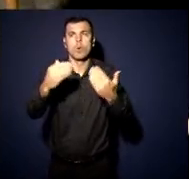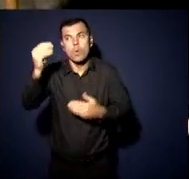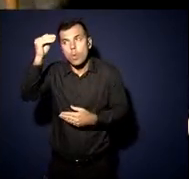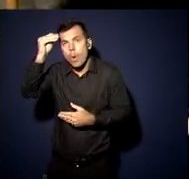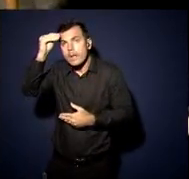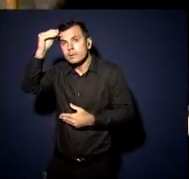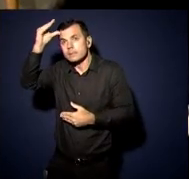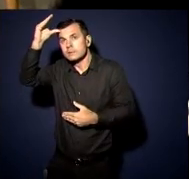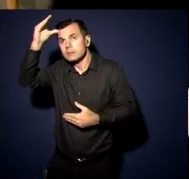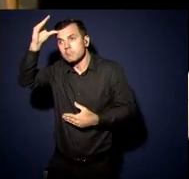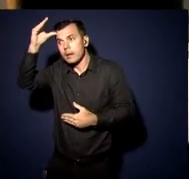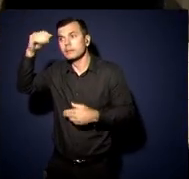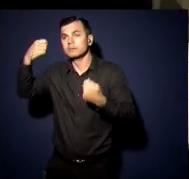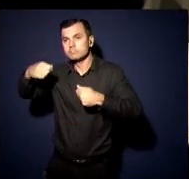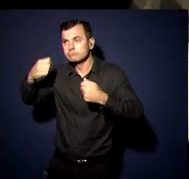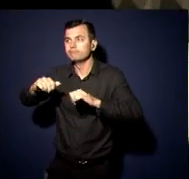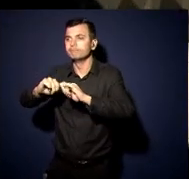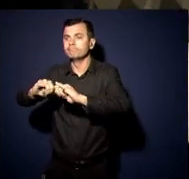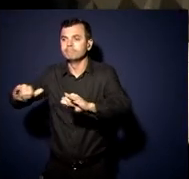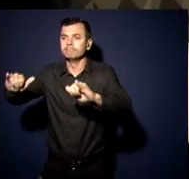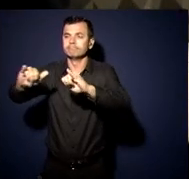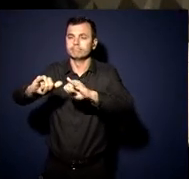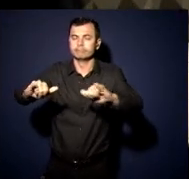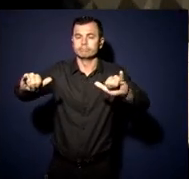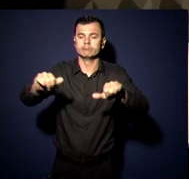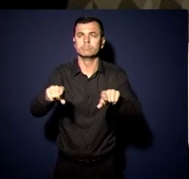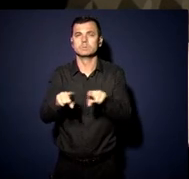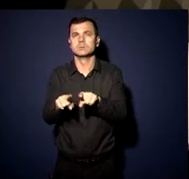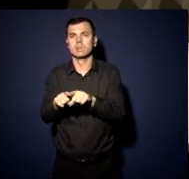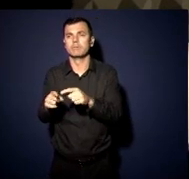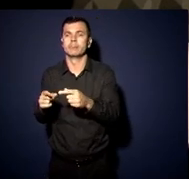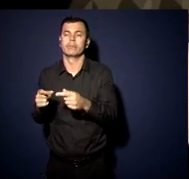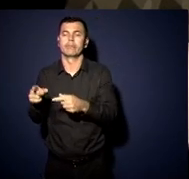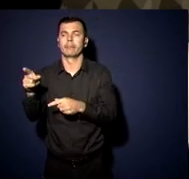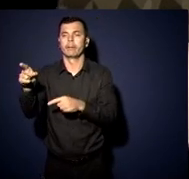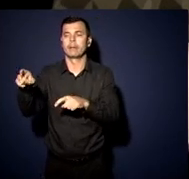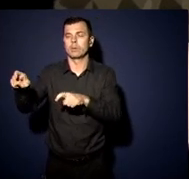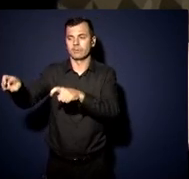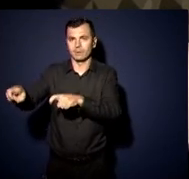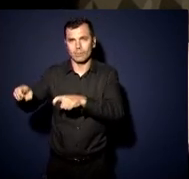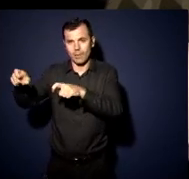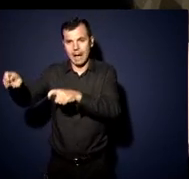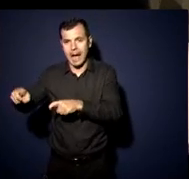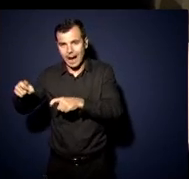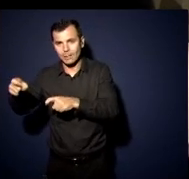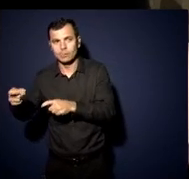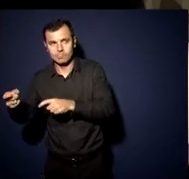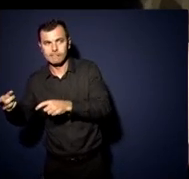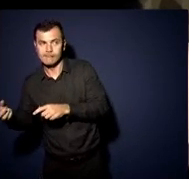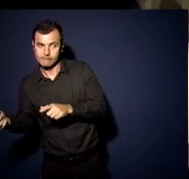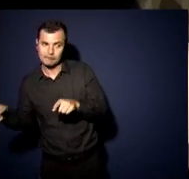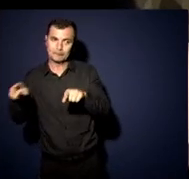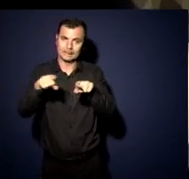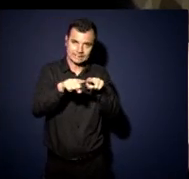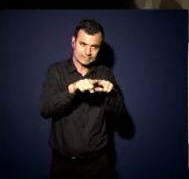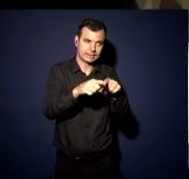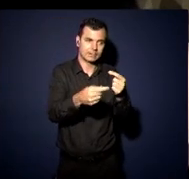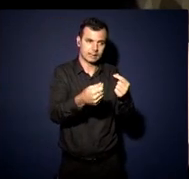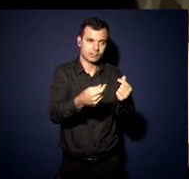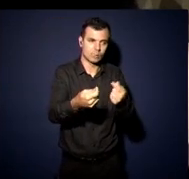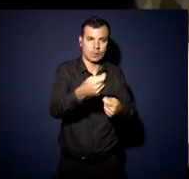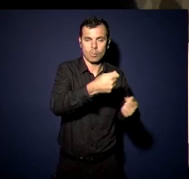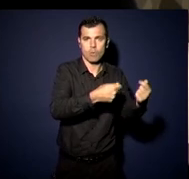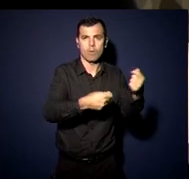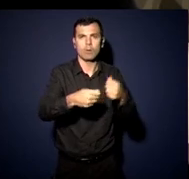para o mercado todo é questão de você trazer o mercado O agronegócio para o mercado de capitais de maneira efetiva que que você acha